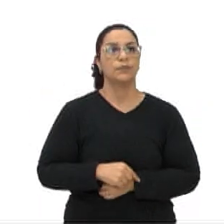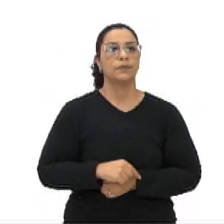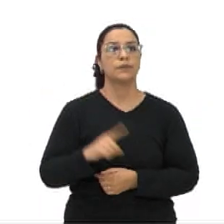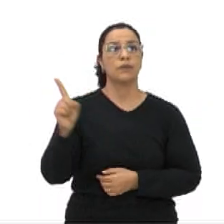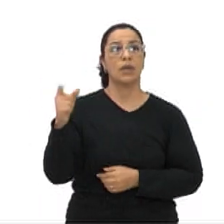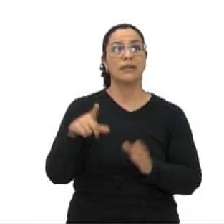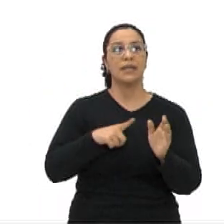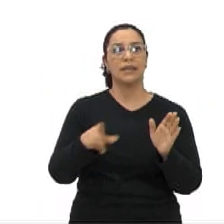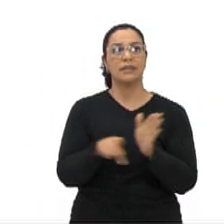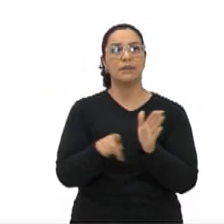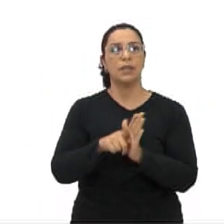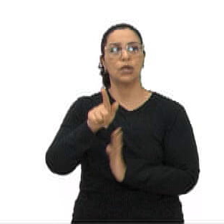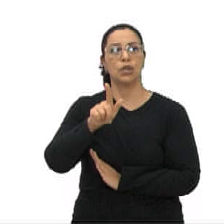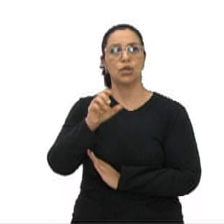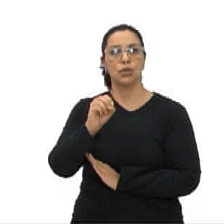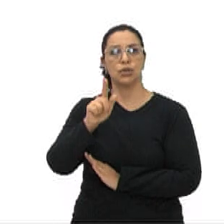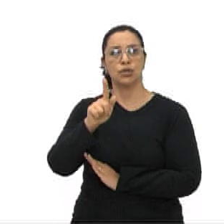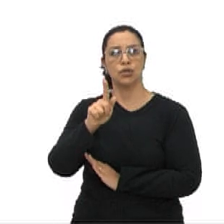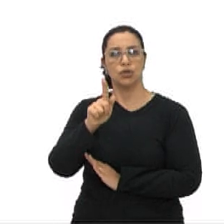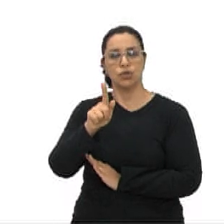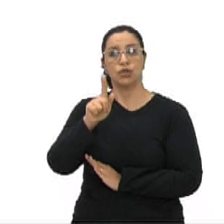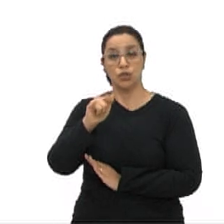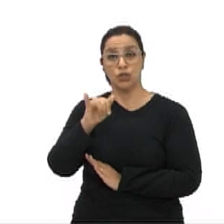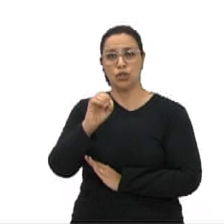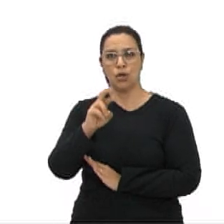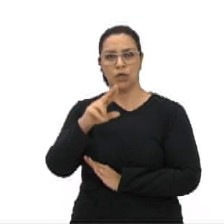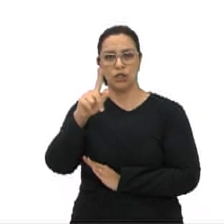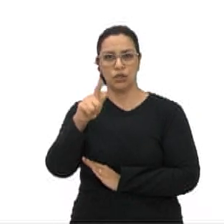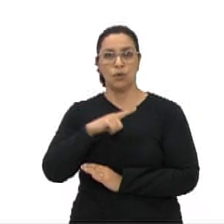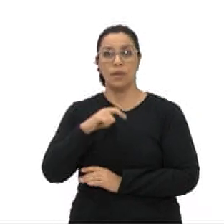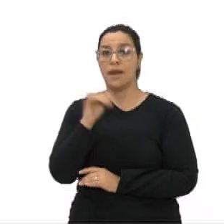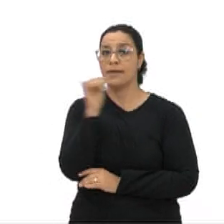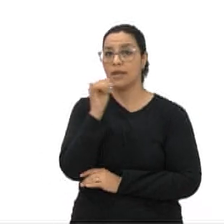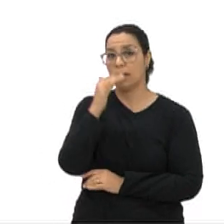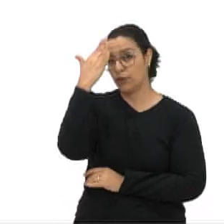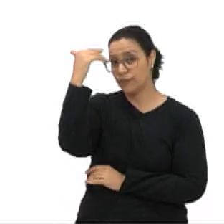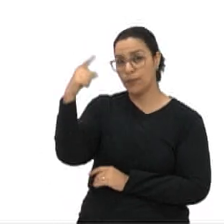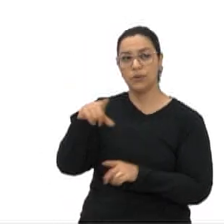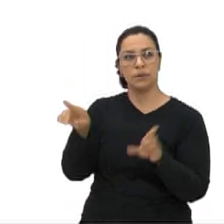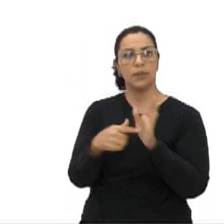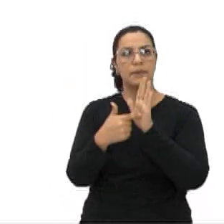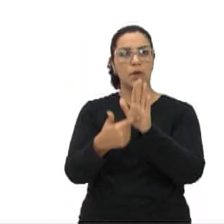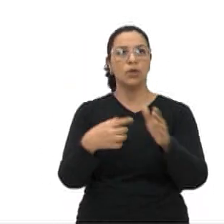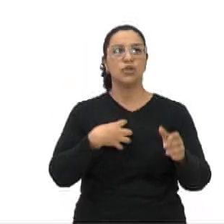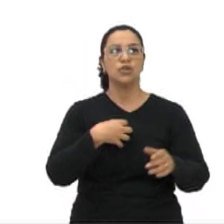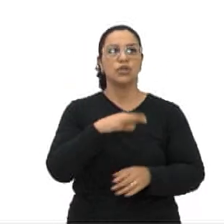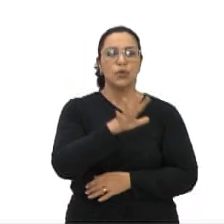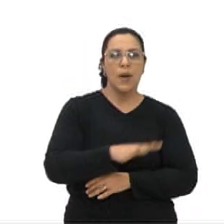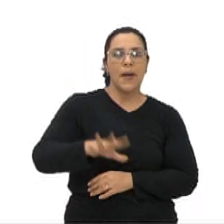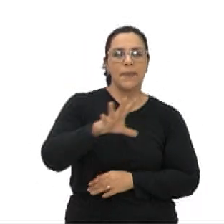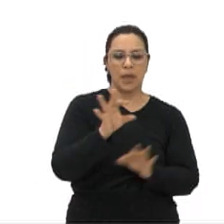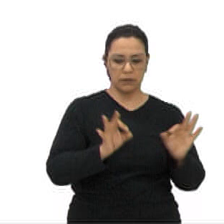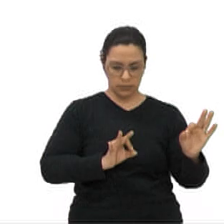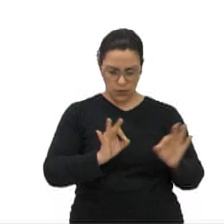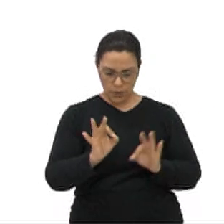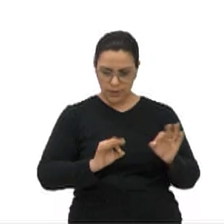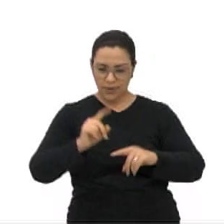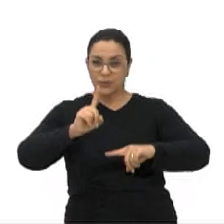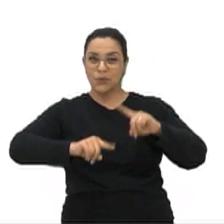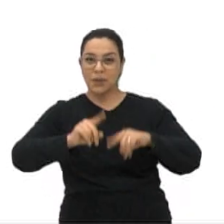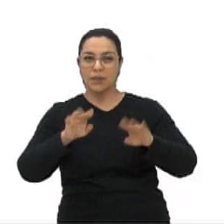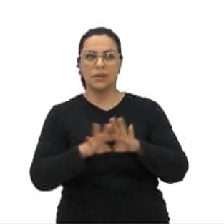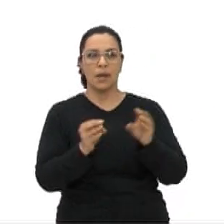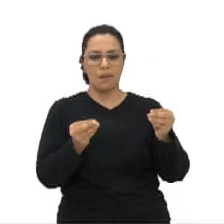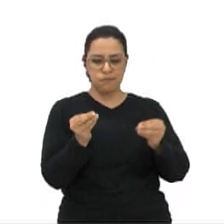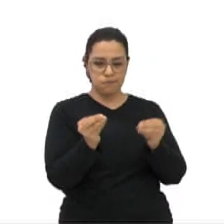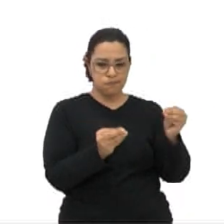tá? Também nós temos o Giorgio Morandi, que é um artista italiano famoso que vai trabalhar, então, a ambientação dos objetos, tá? E